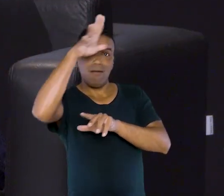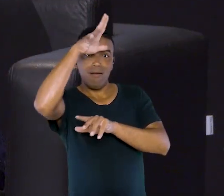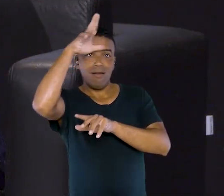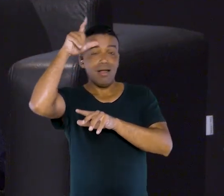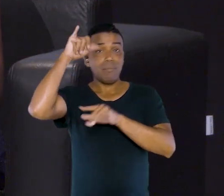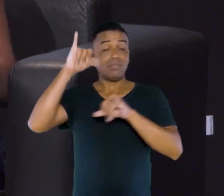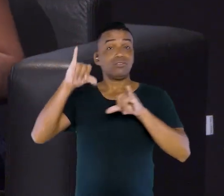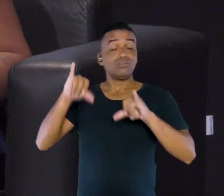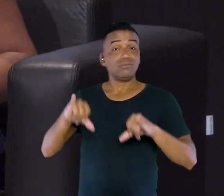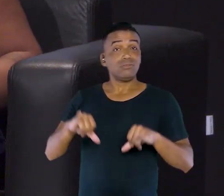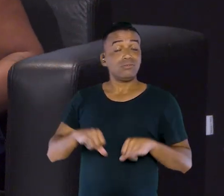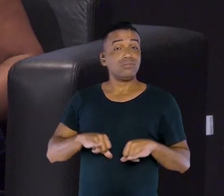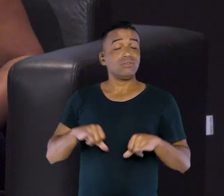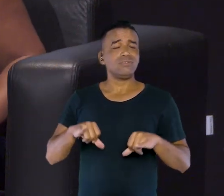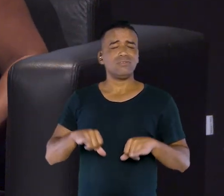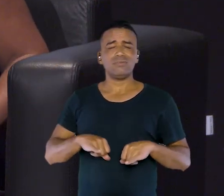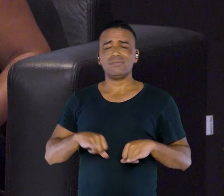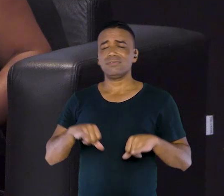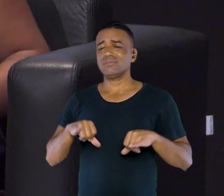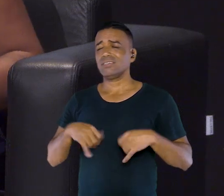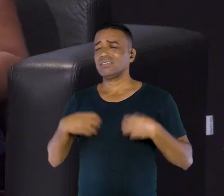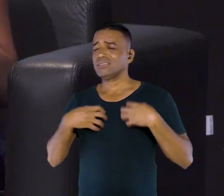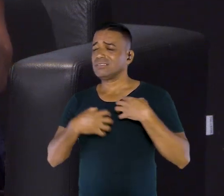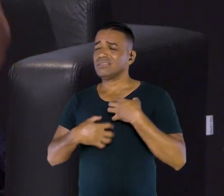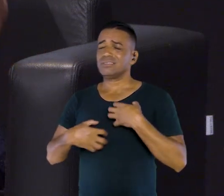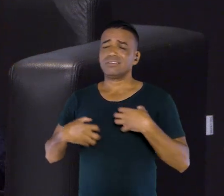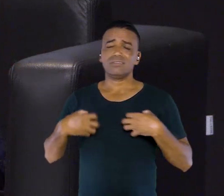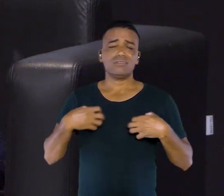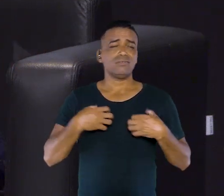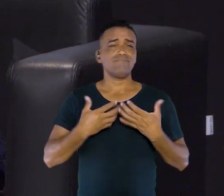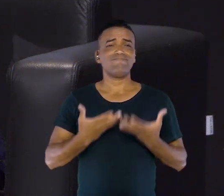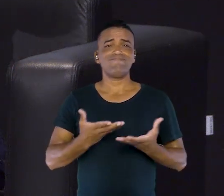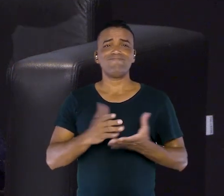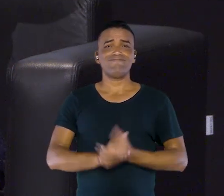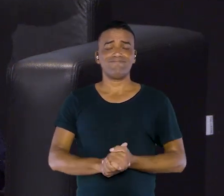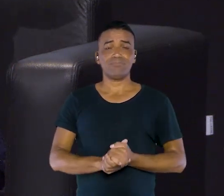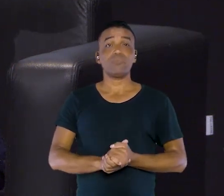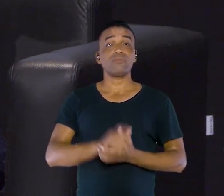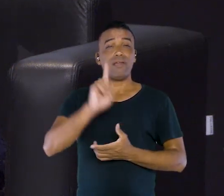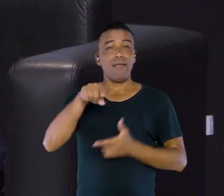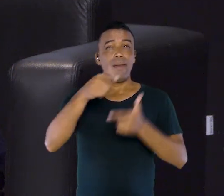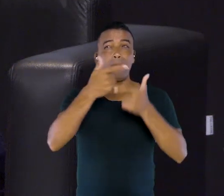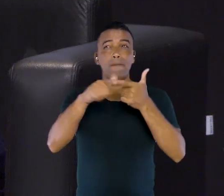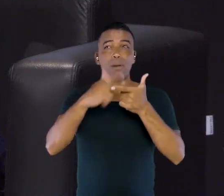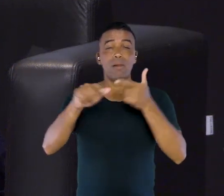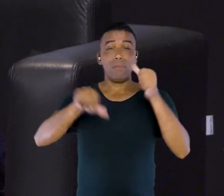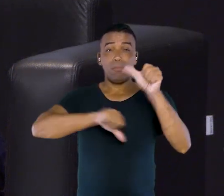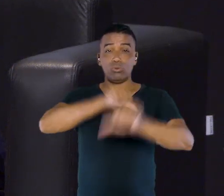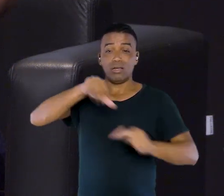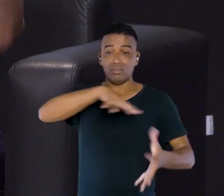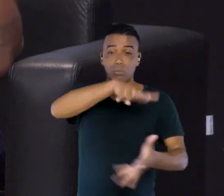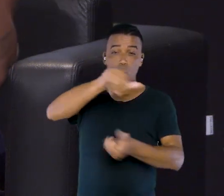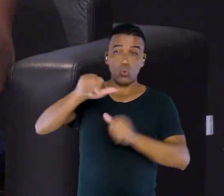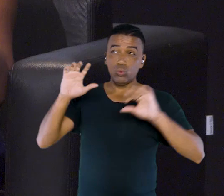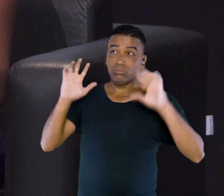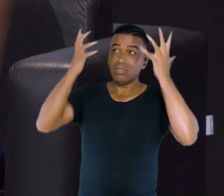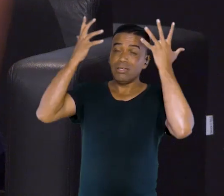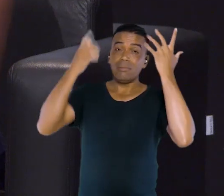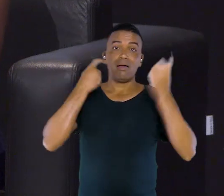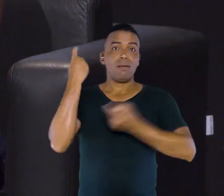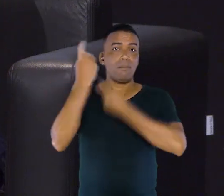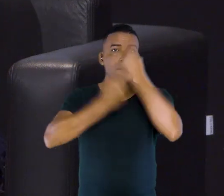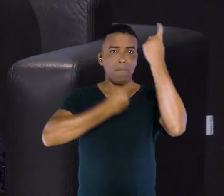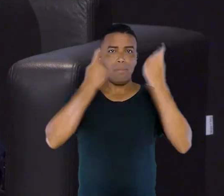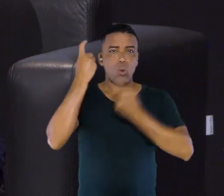estavam sofrendo, né? Então, acho que essa questão de mudanças climáticas, a gente